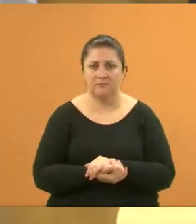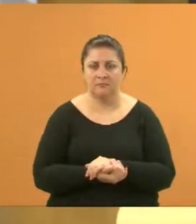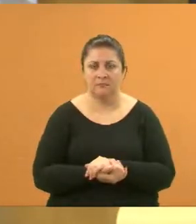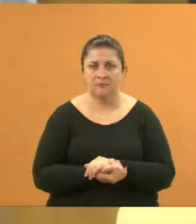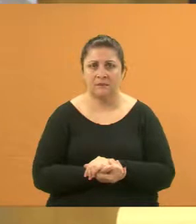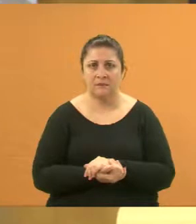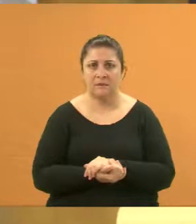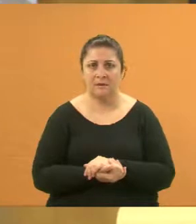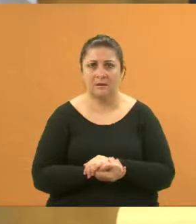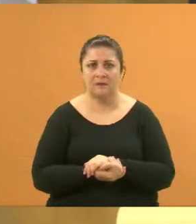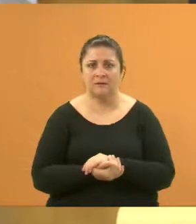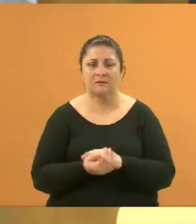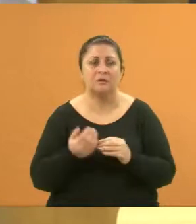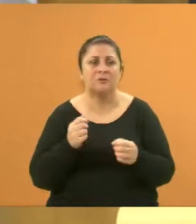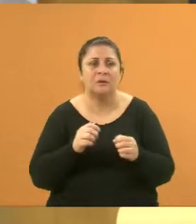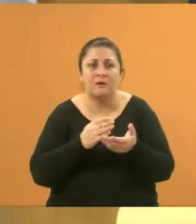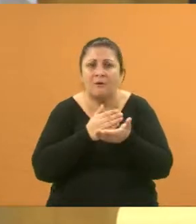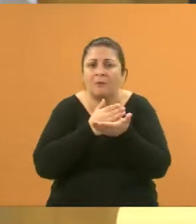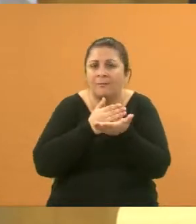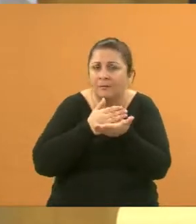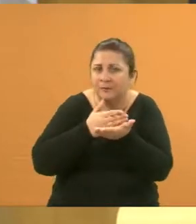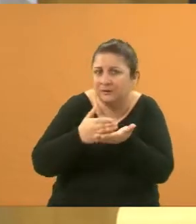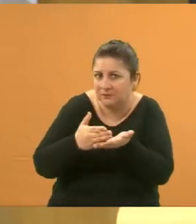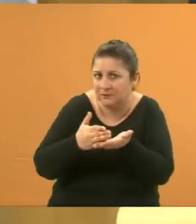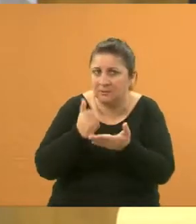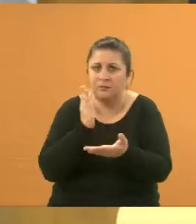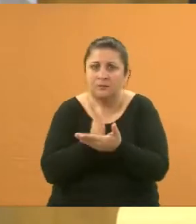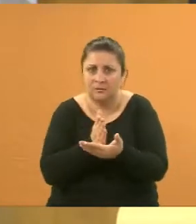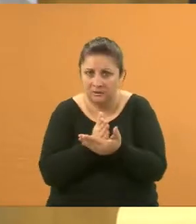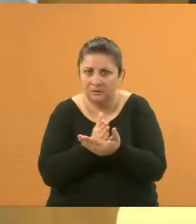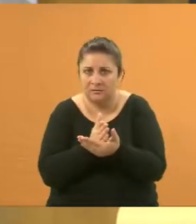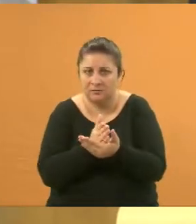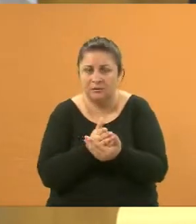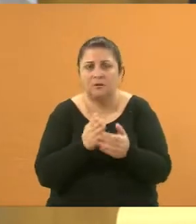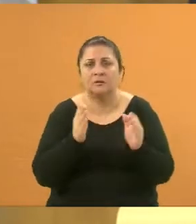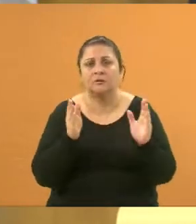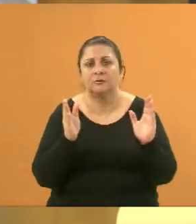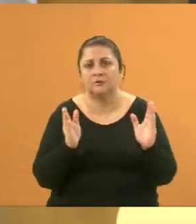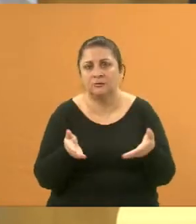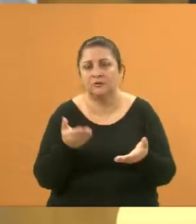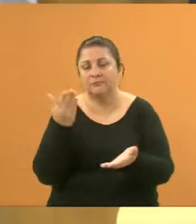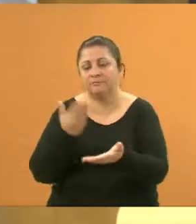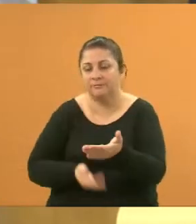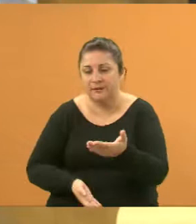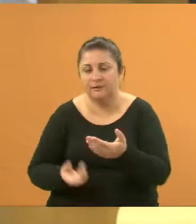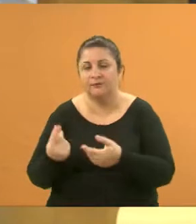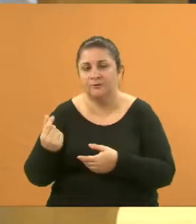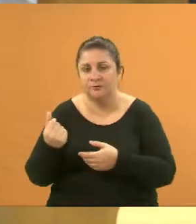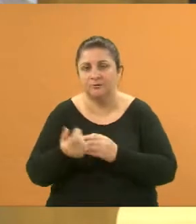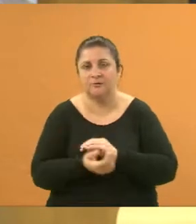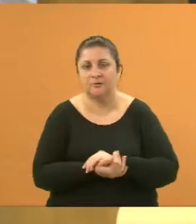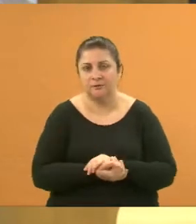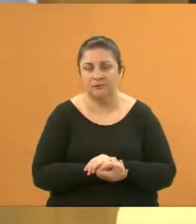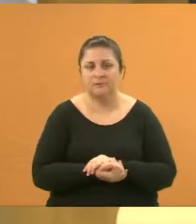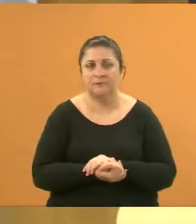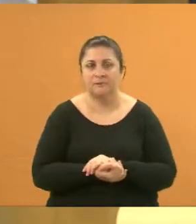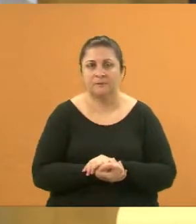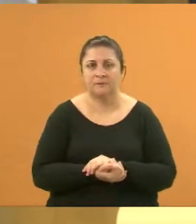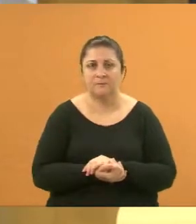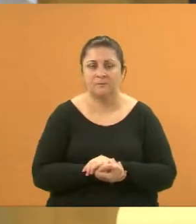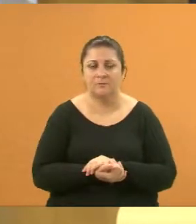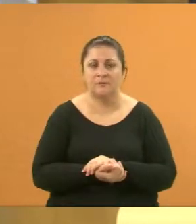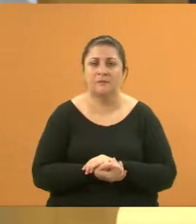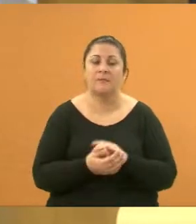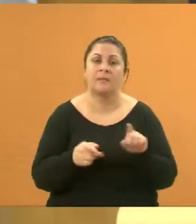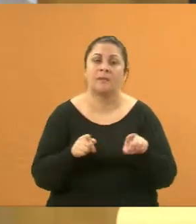só o fato de você entrar com essa ação, você está dando prejuízo aos cofres públicos.